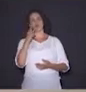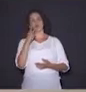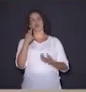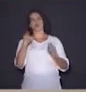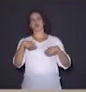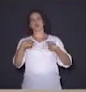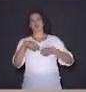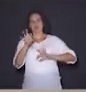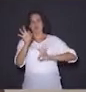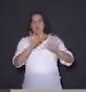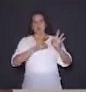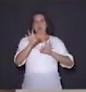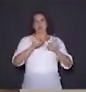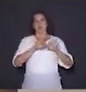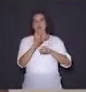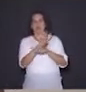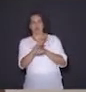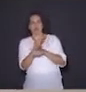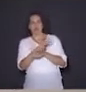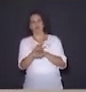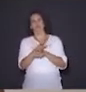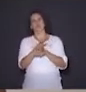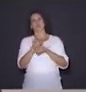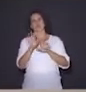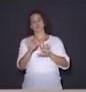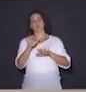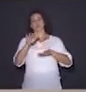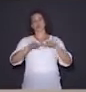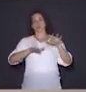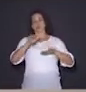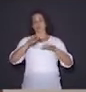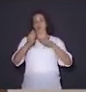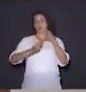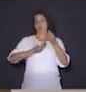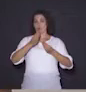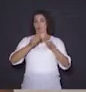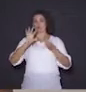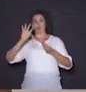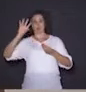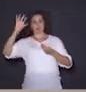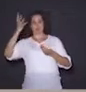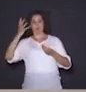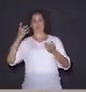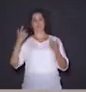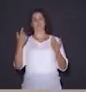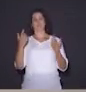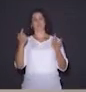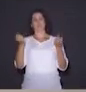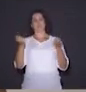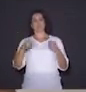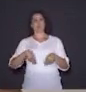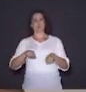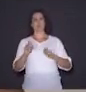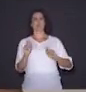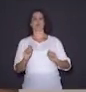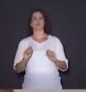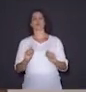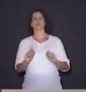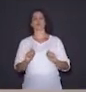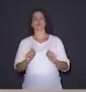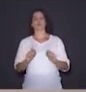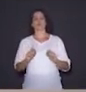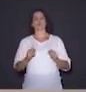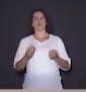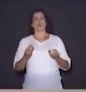ou seja na nossa opinião a depender das iniciativas que se tomem nesse sentido é nós poderemos ter é uma